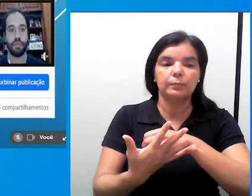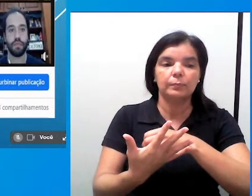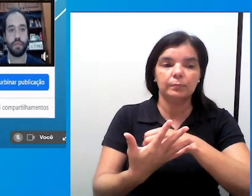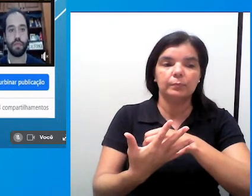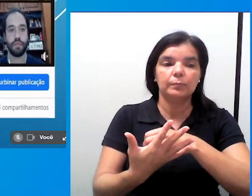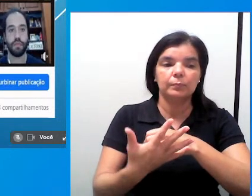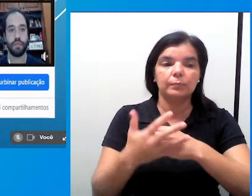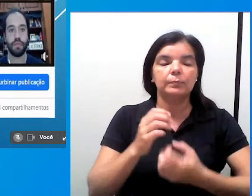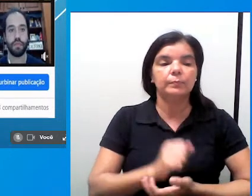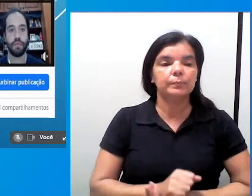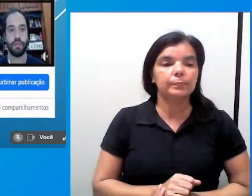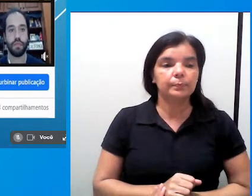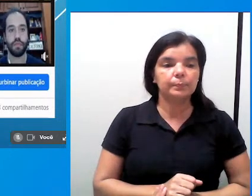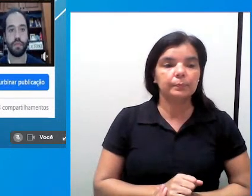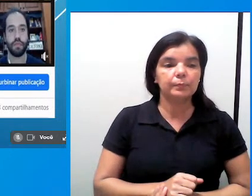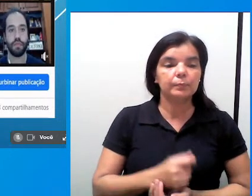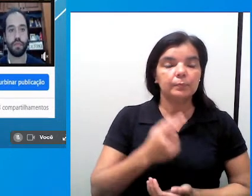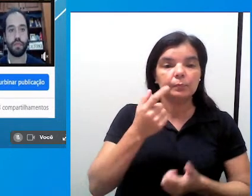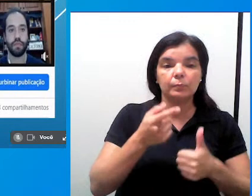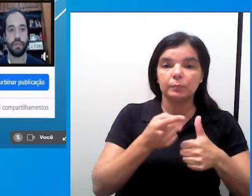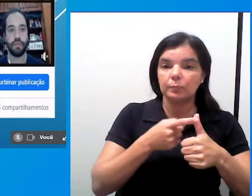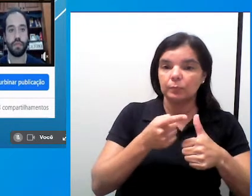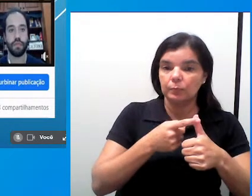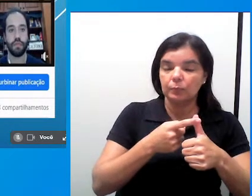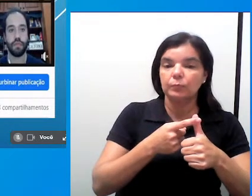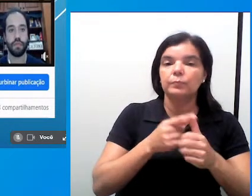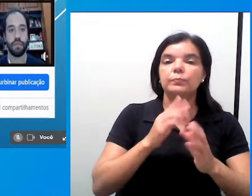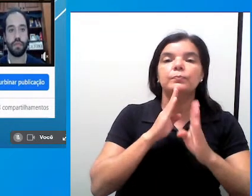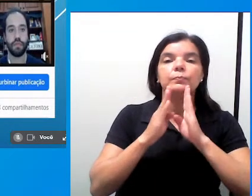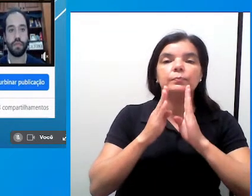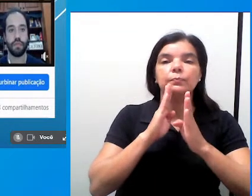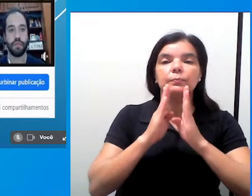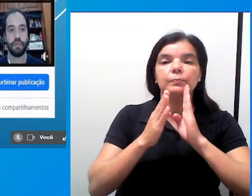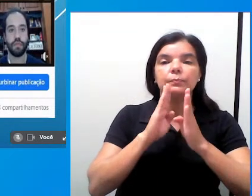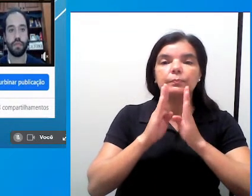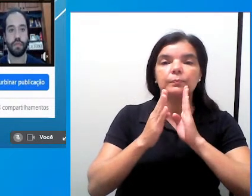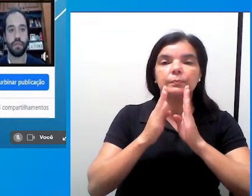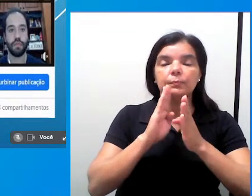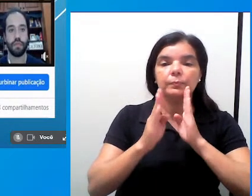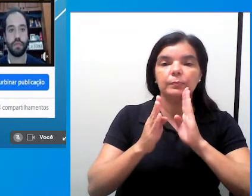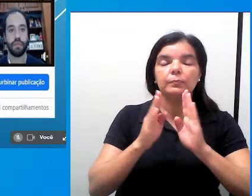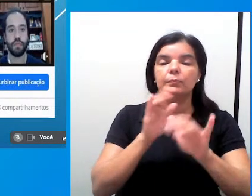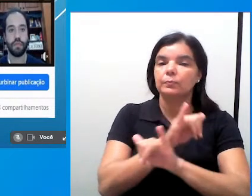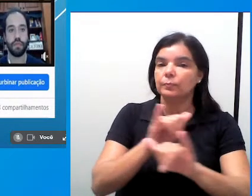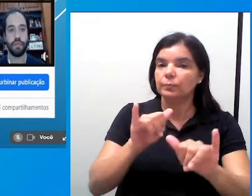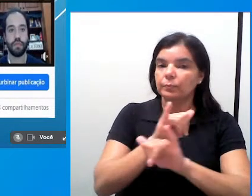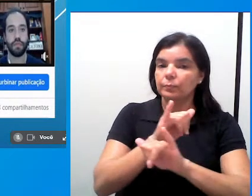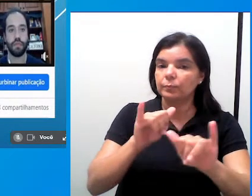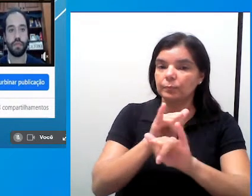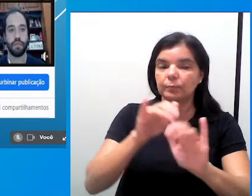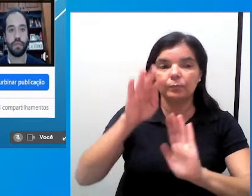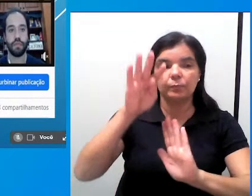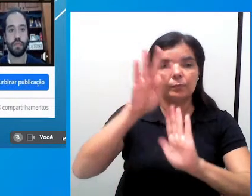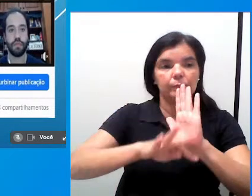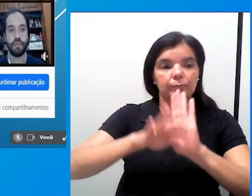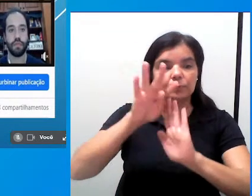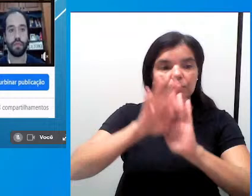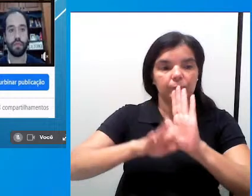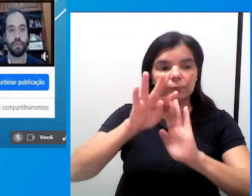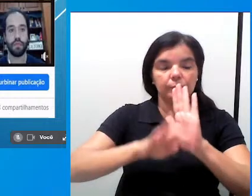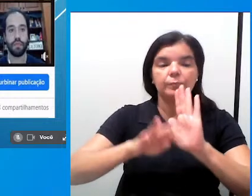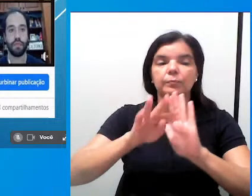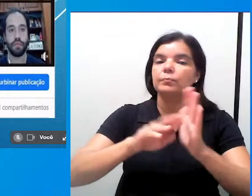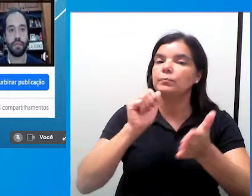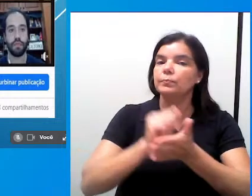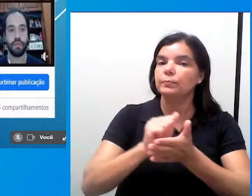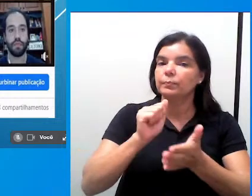de maneira segura. Nós começamos com uma página no Facebook, onde fizemos publicações de textos de minha autoria, de autoria dos